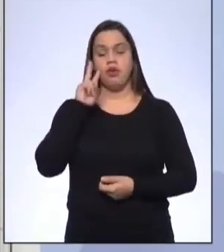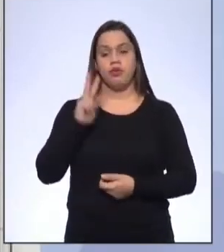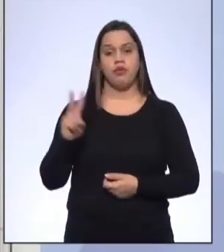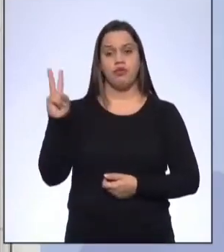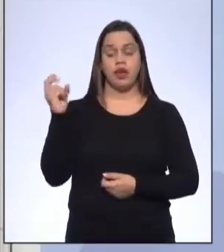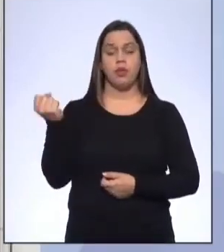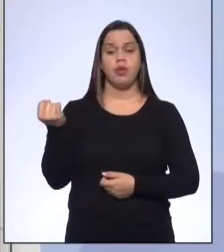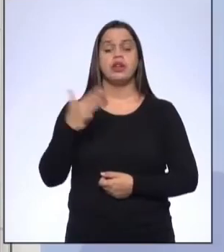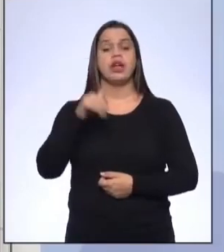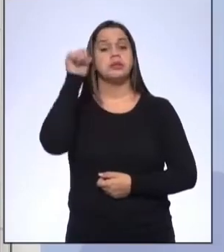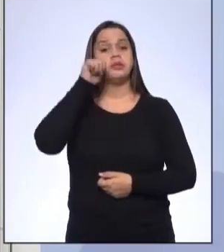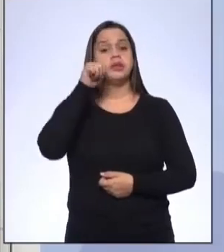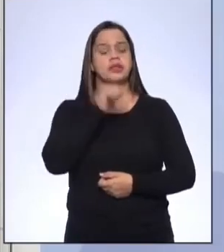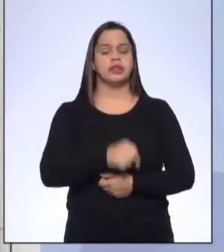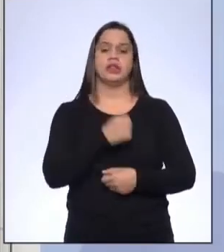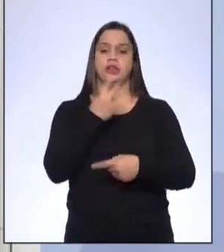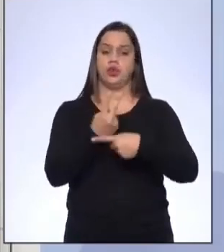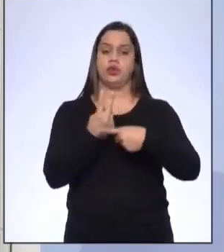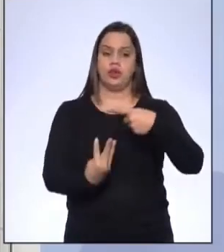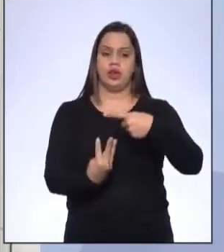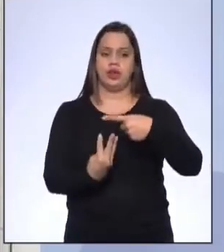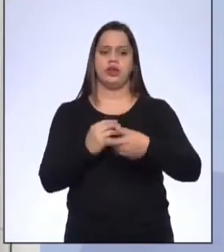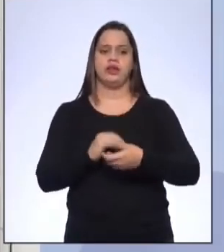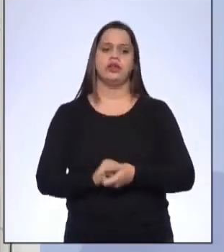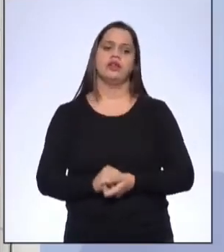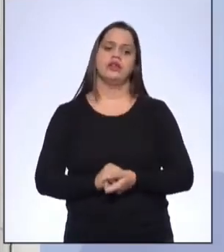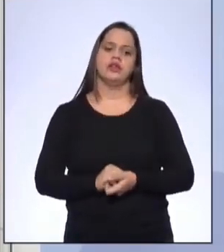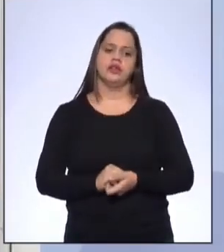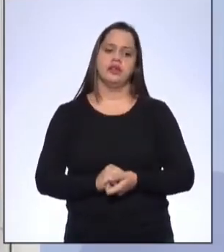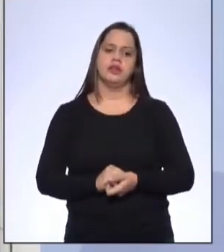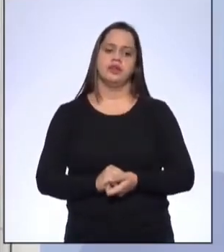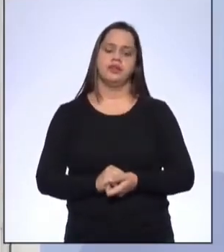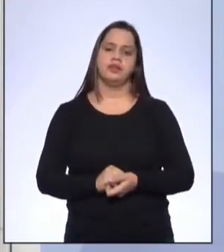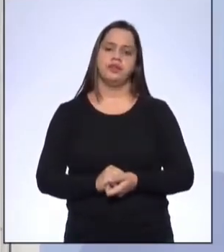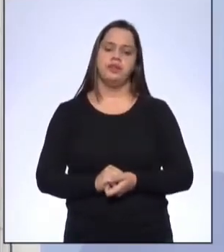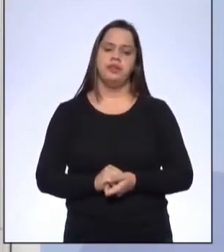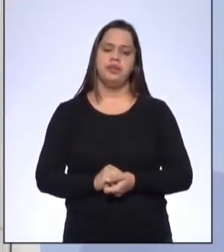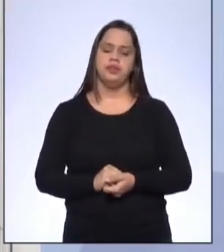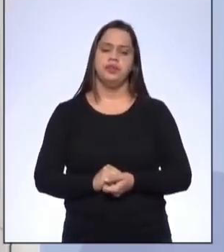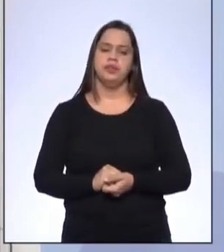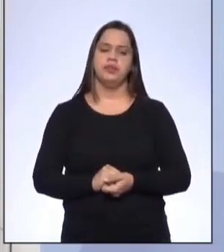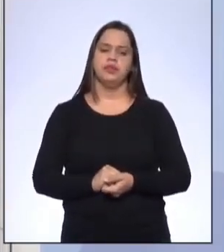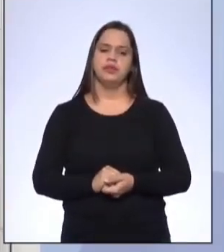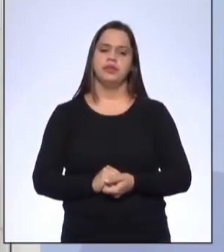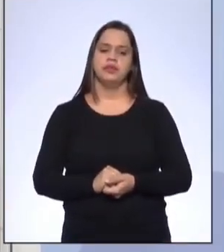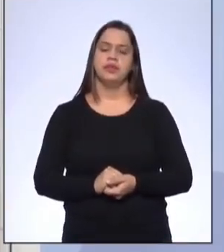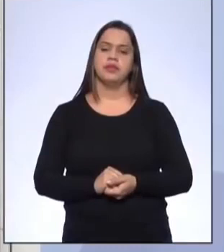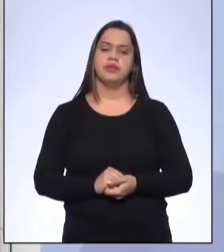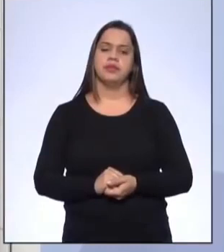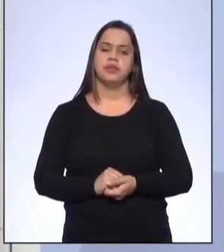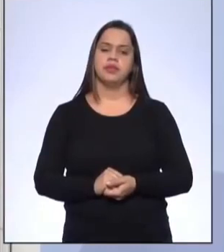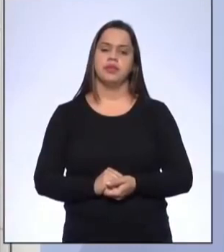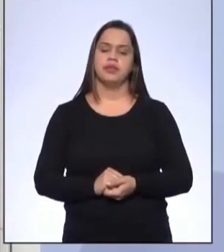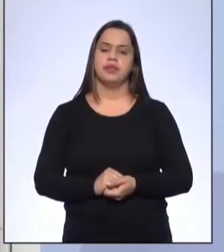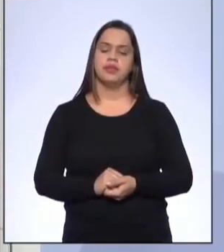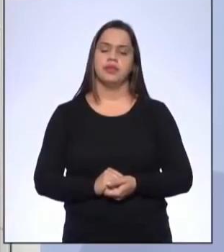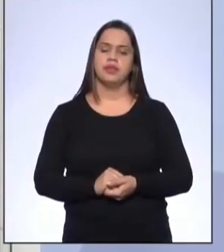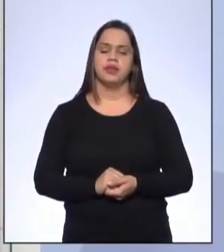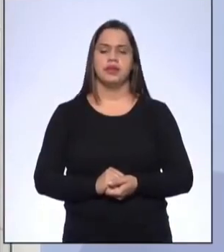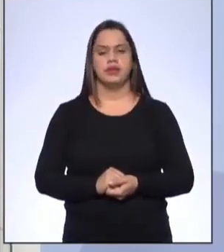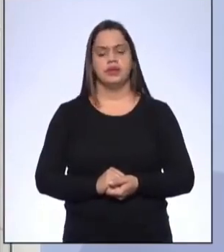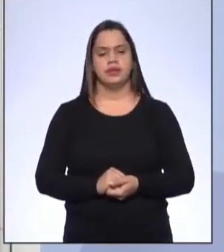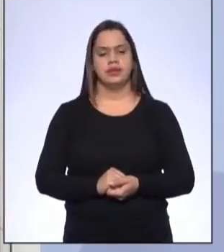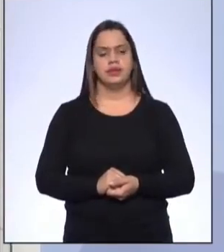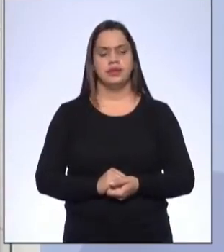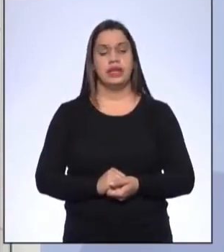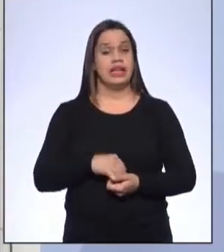fração? 2/3, 2 para 3. 2 para 3, ok? E aí, a gente vai assim.